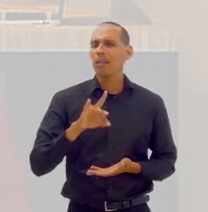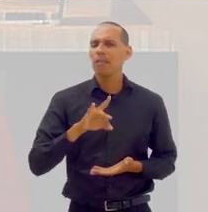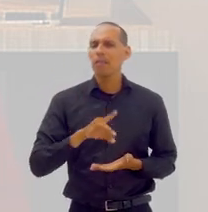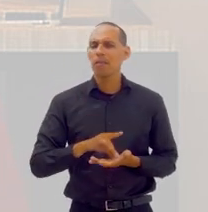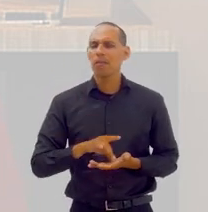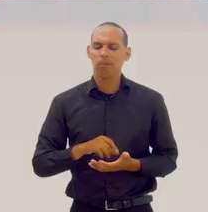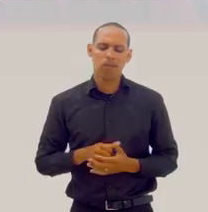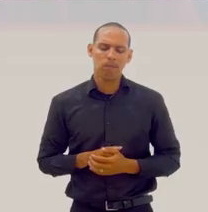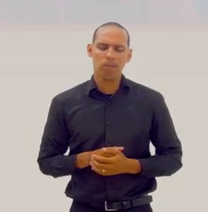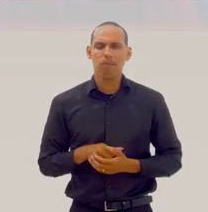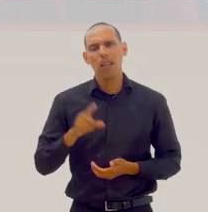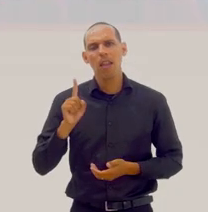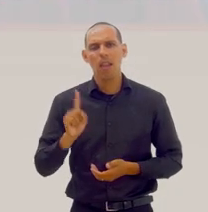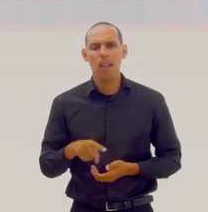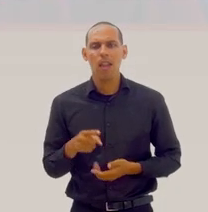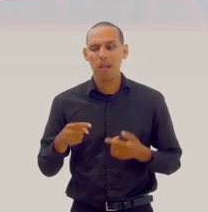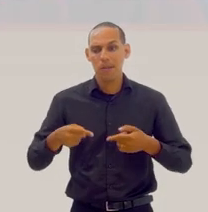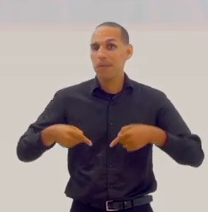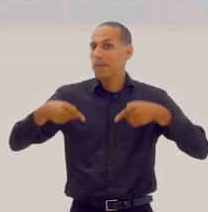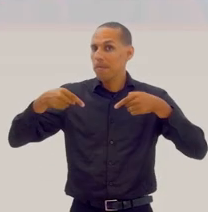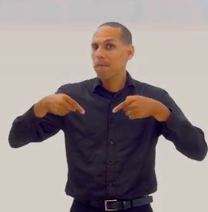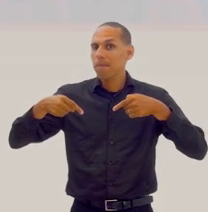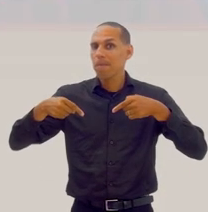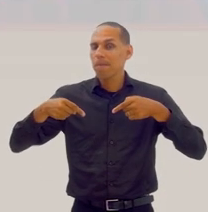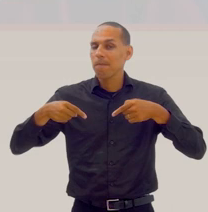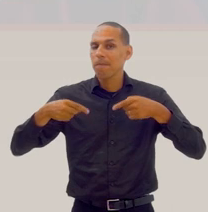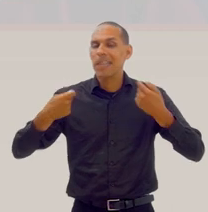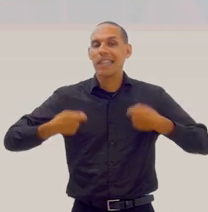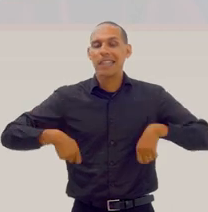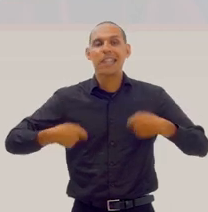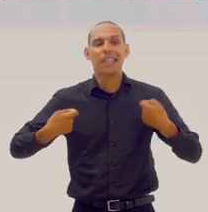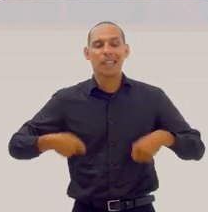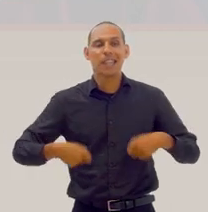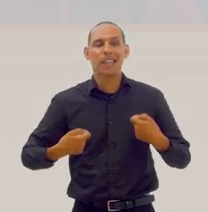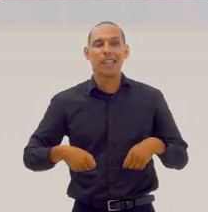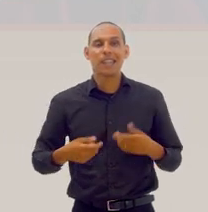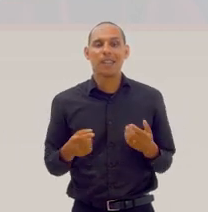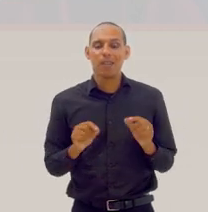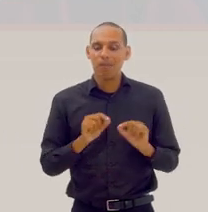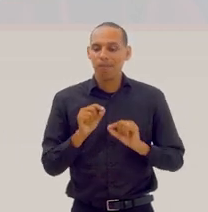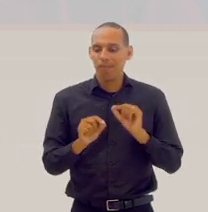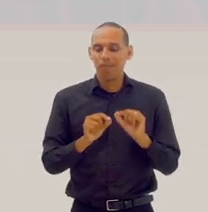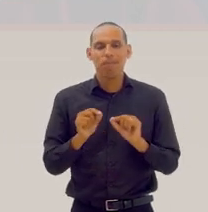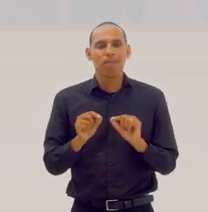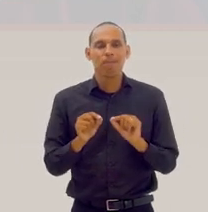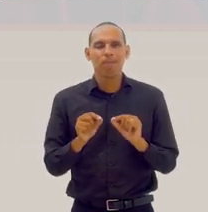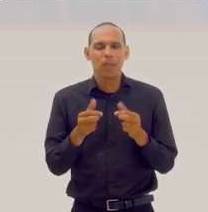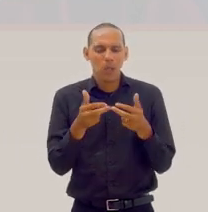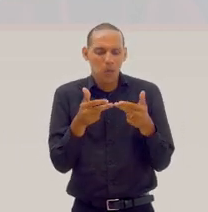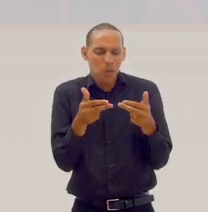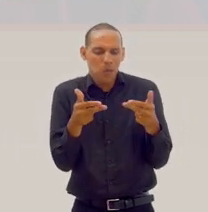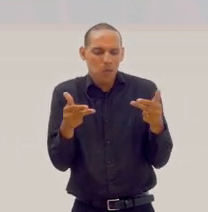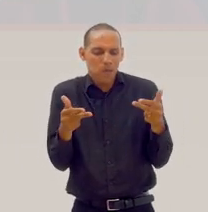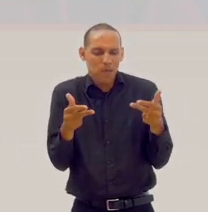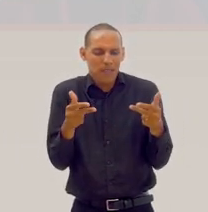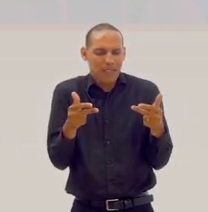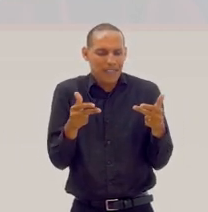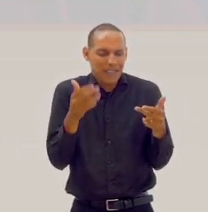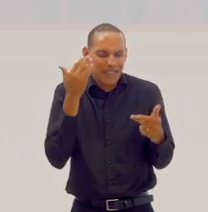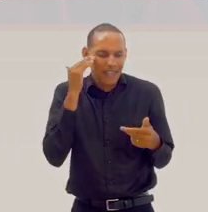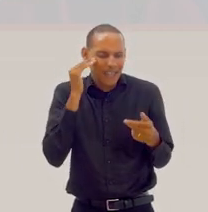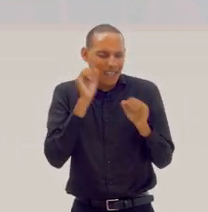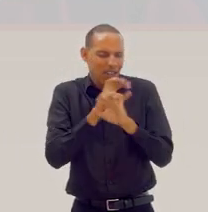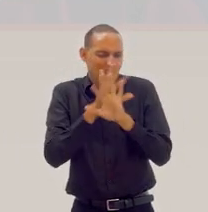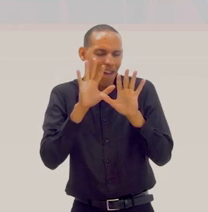esse era um grande desafio, né? O senhor precisou decifrar muita coisa que não estava